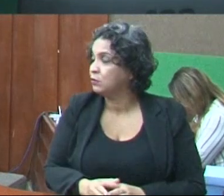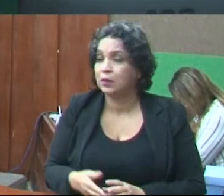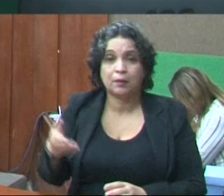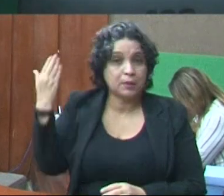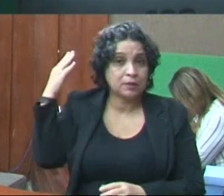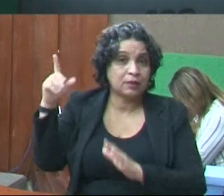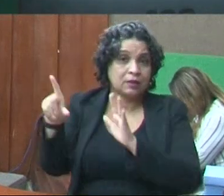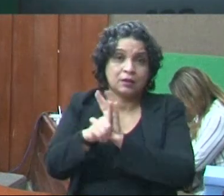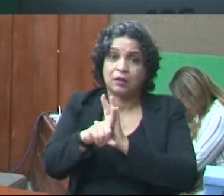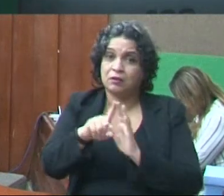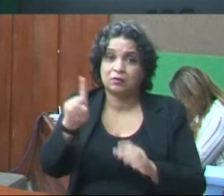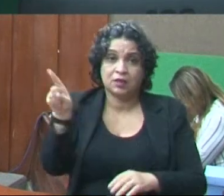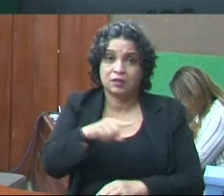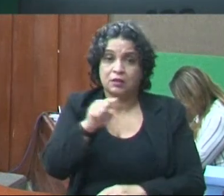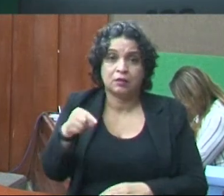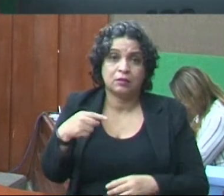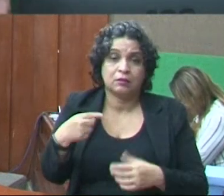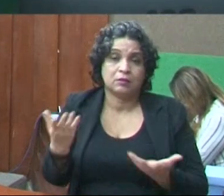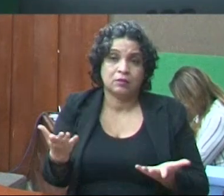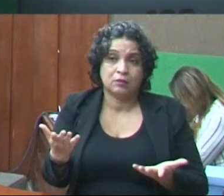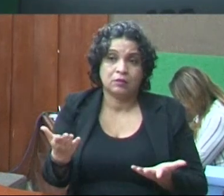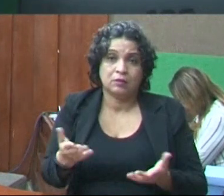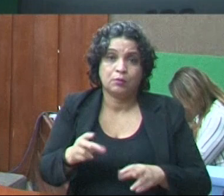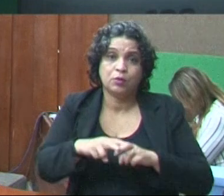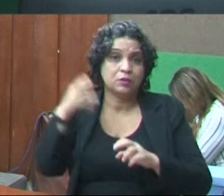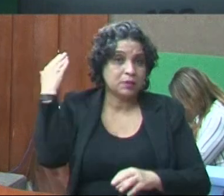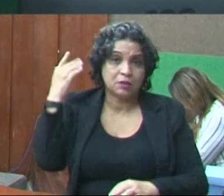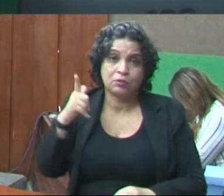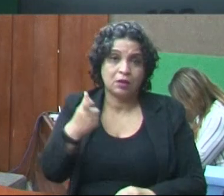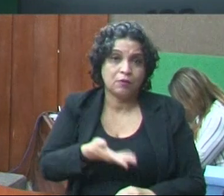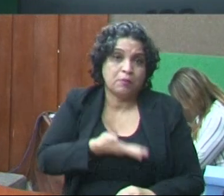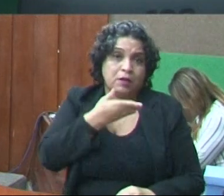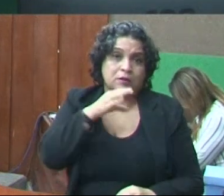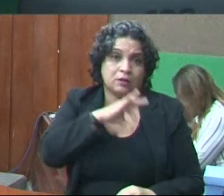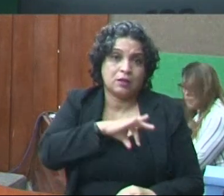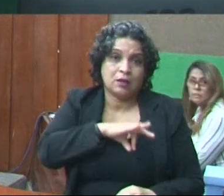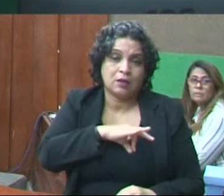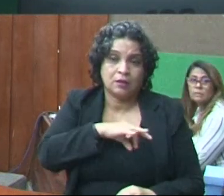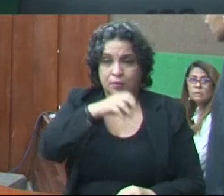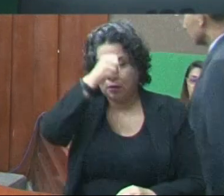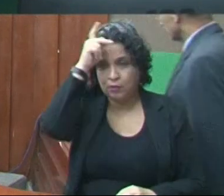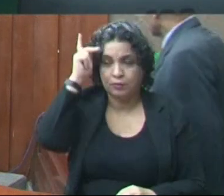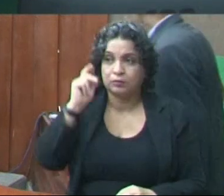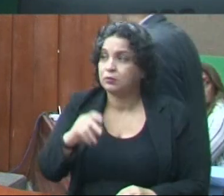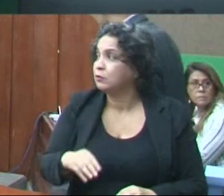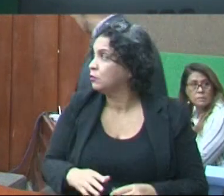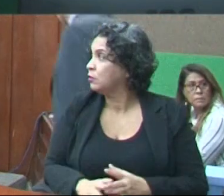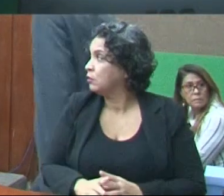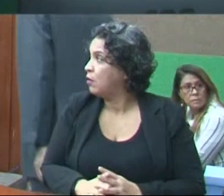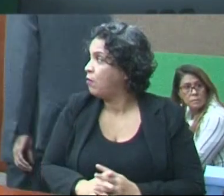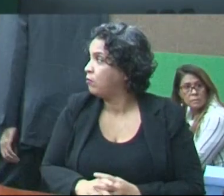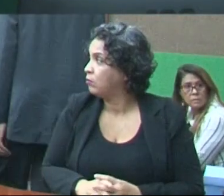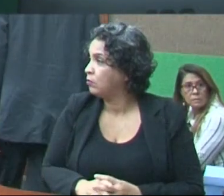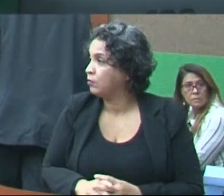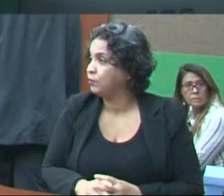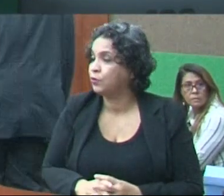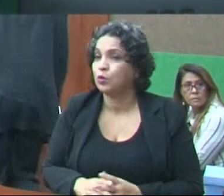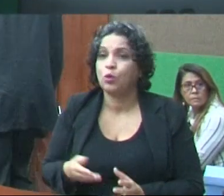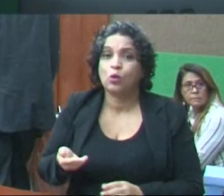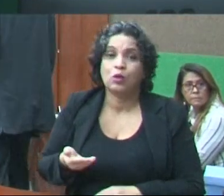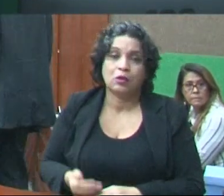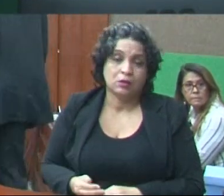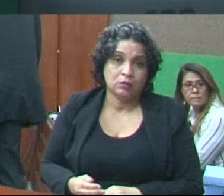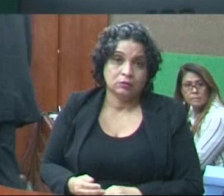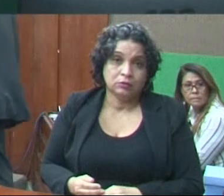não vale. Se não vale, não tinha aumento naquele momento. O presidente... O Supremo Tribunal